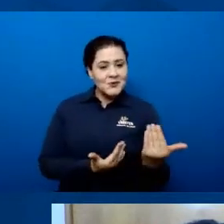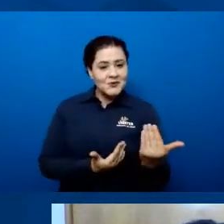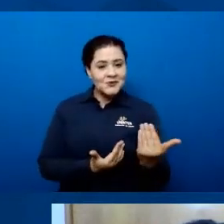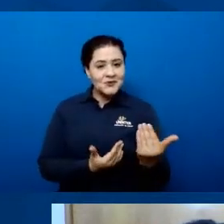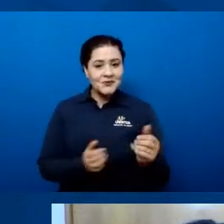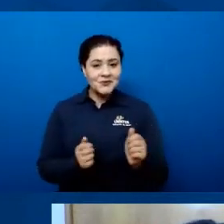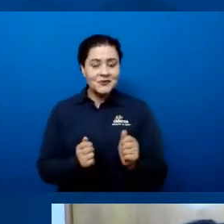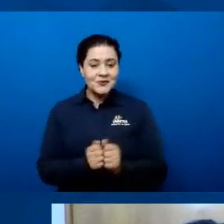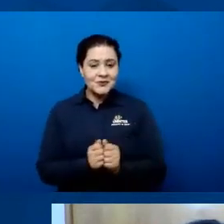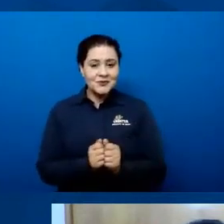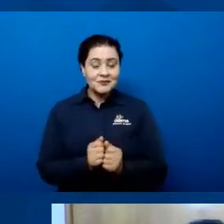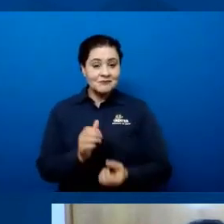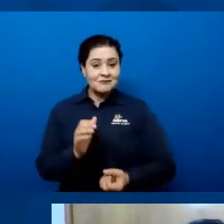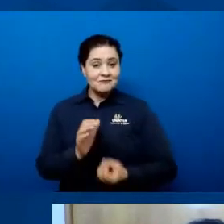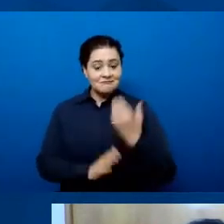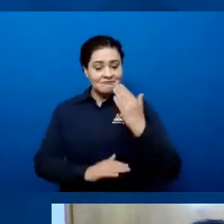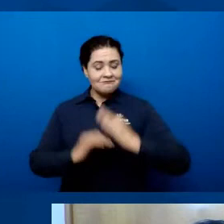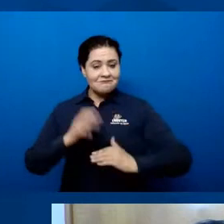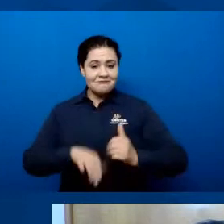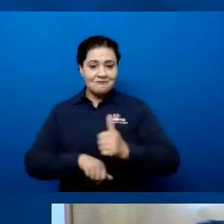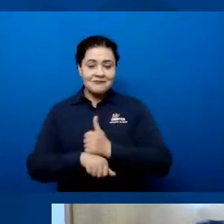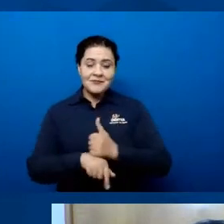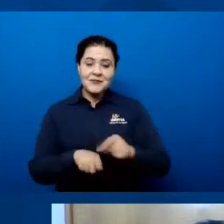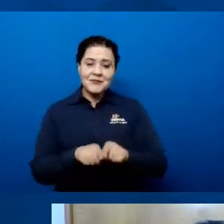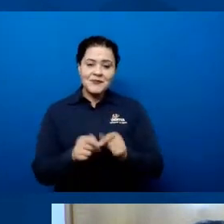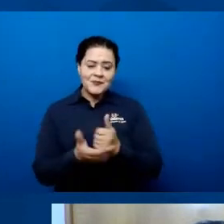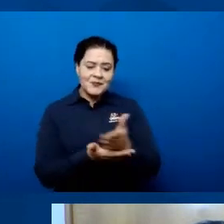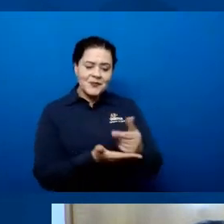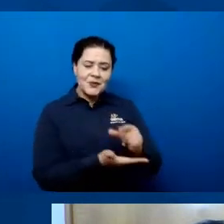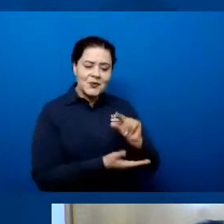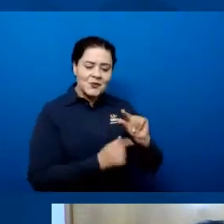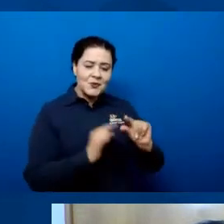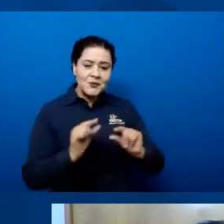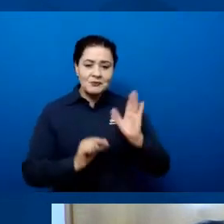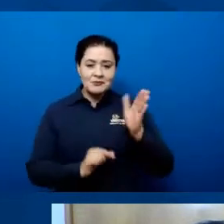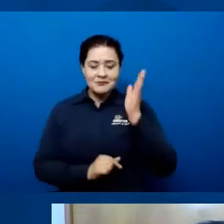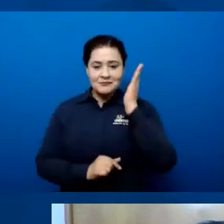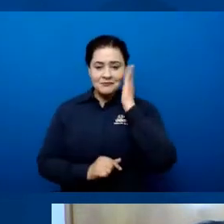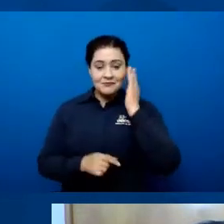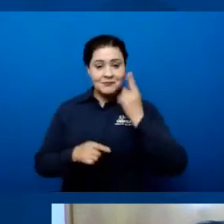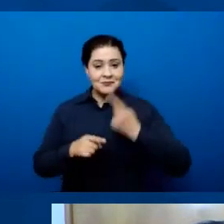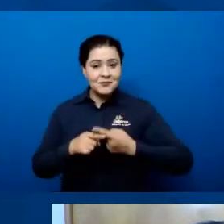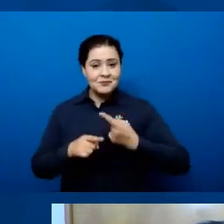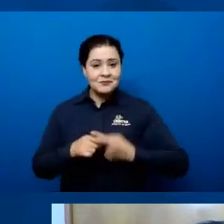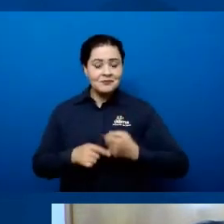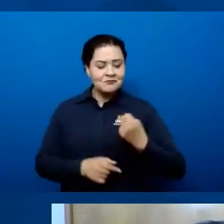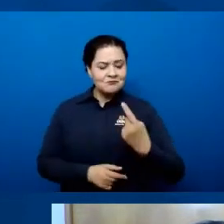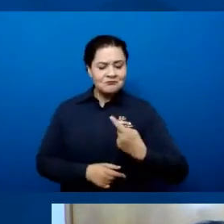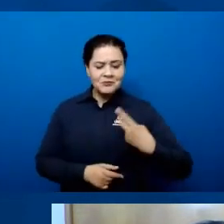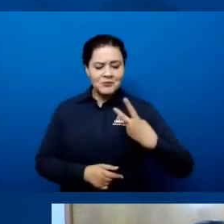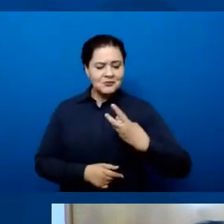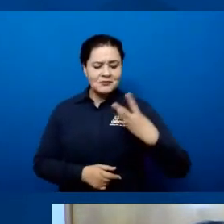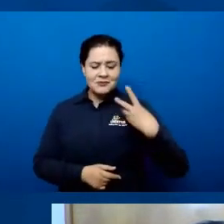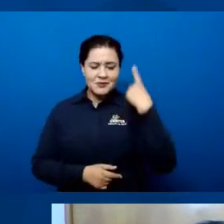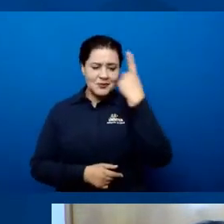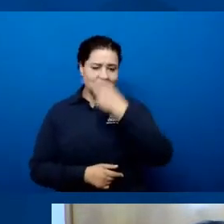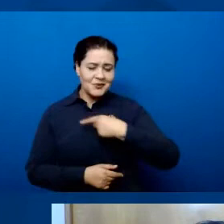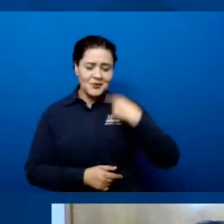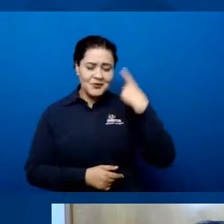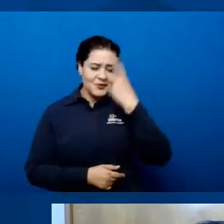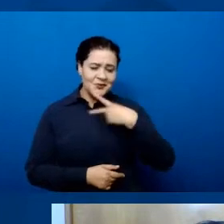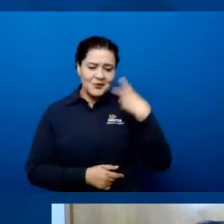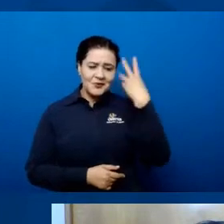né, com a formação desses profissionais, e compartilhar um pouquinho do que a gente sabe. Eu poderia ficar uma, duas, três horas falando com vocês